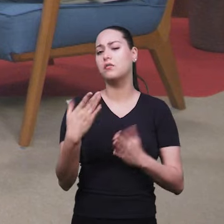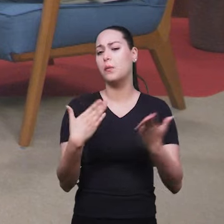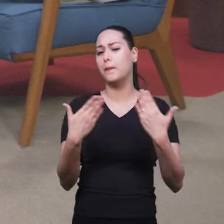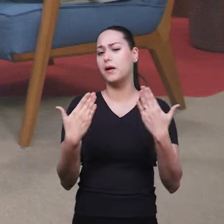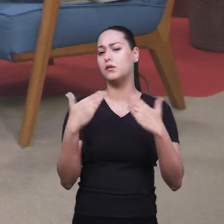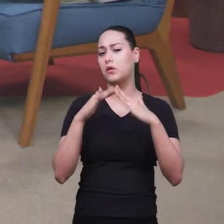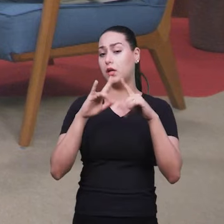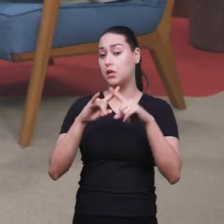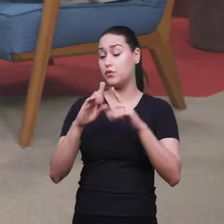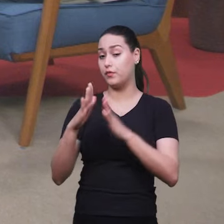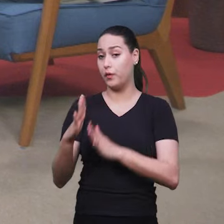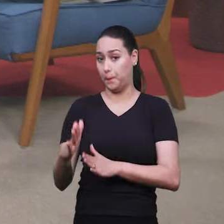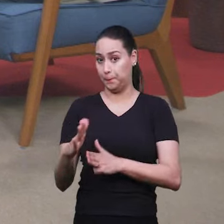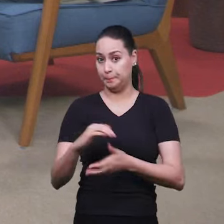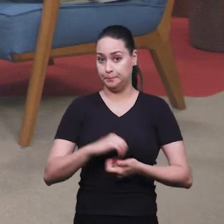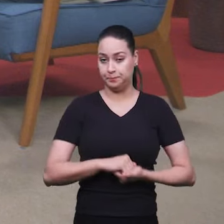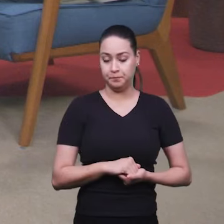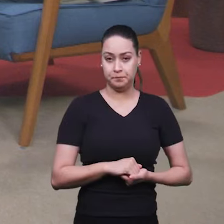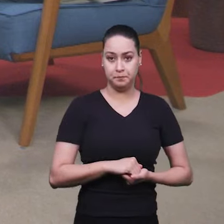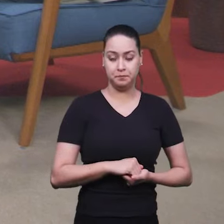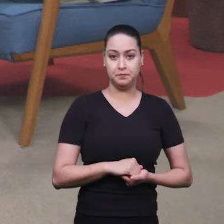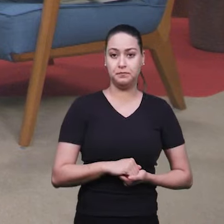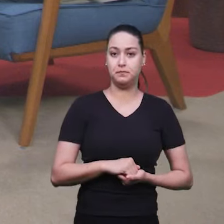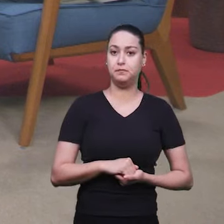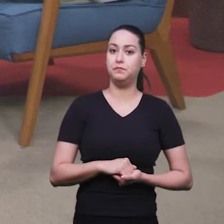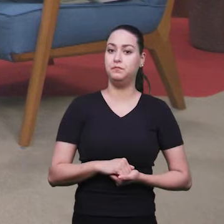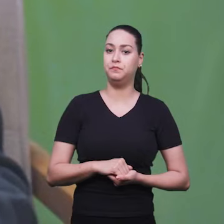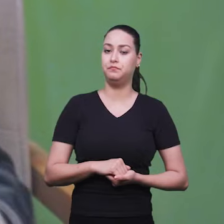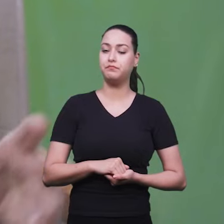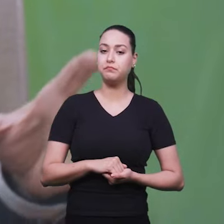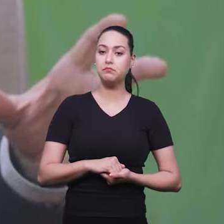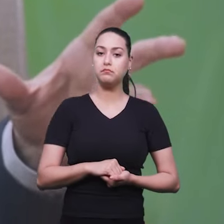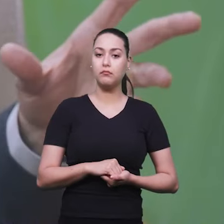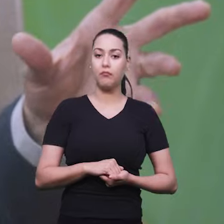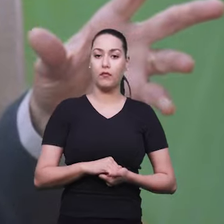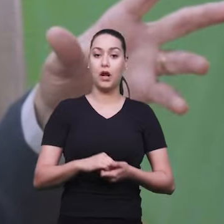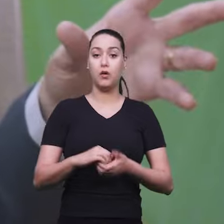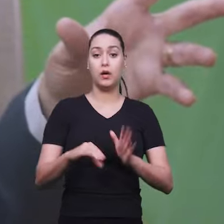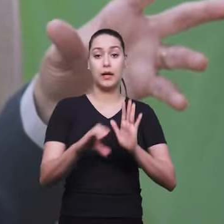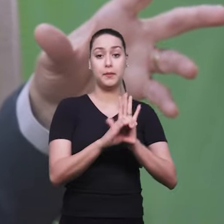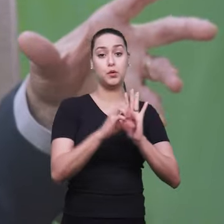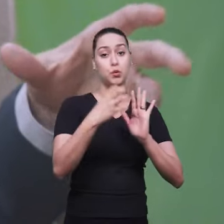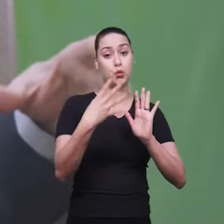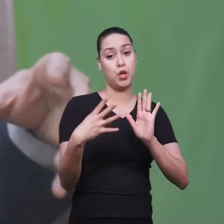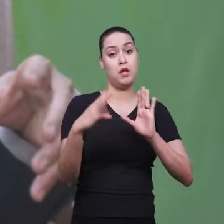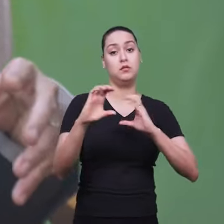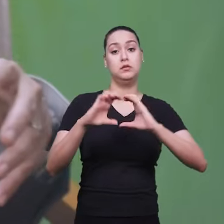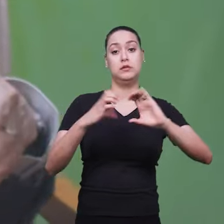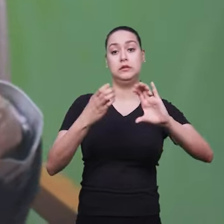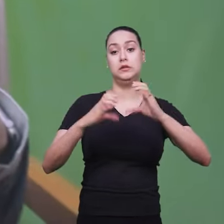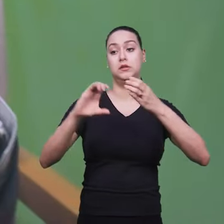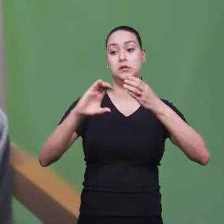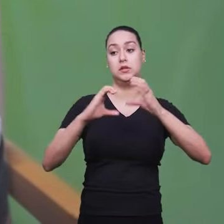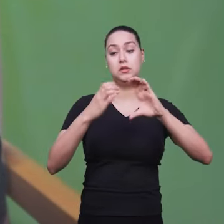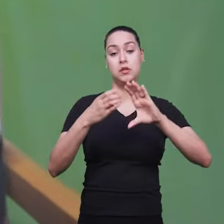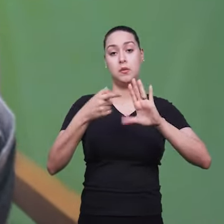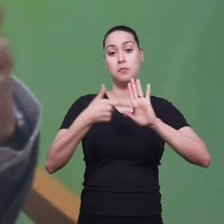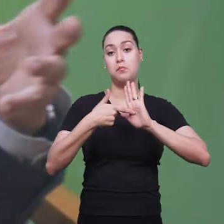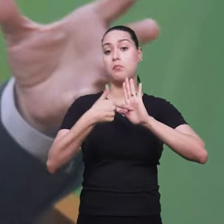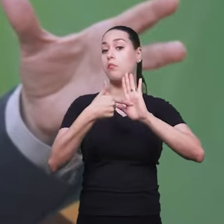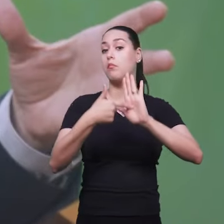fiel? Bem, primeiramente, o capítulo 4 de Cantares